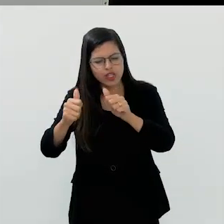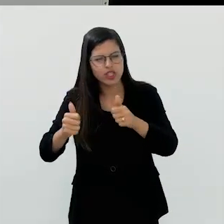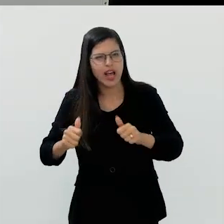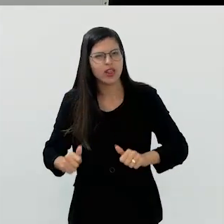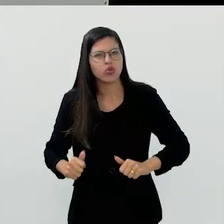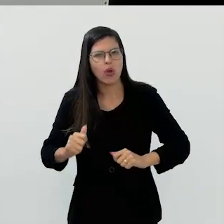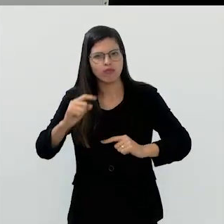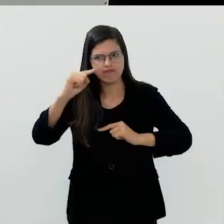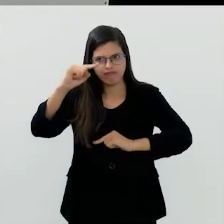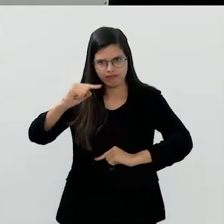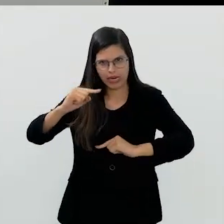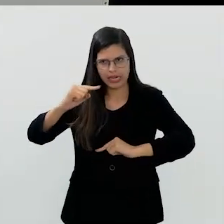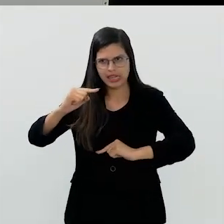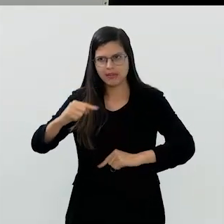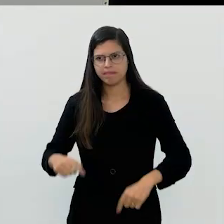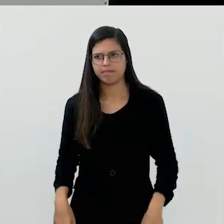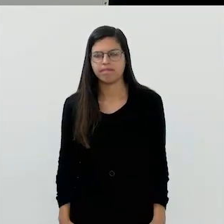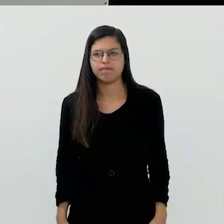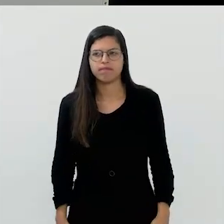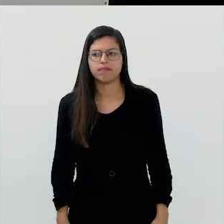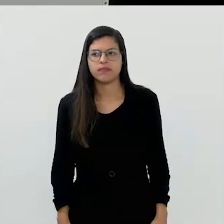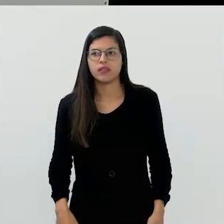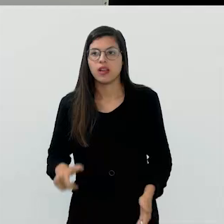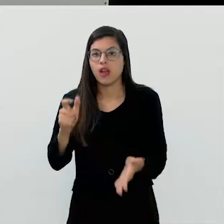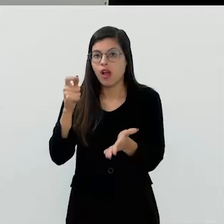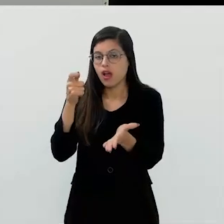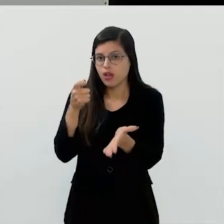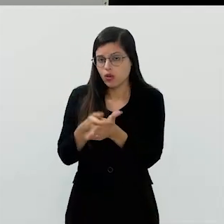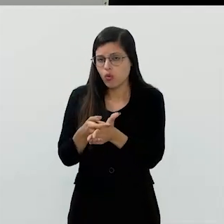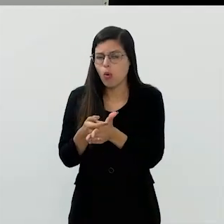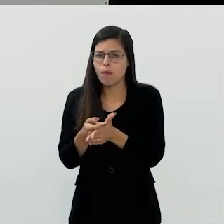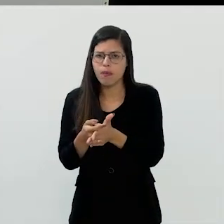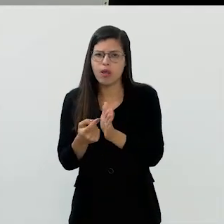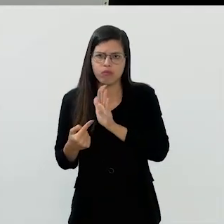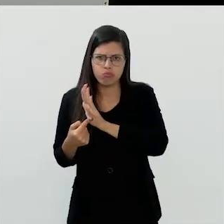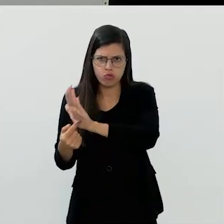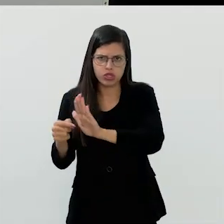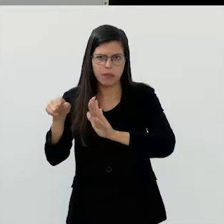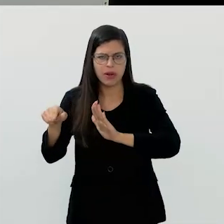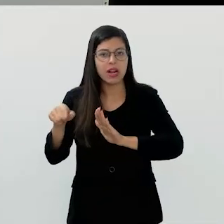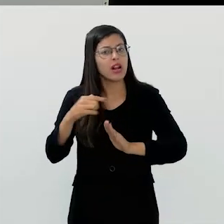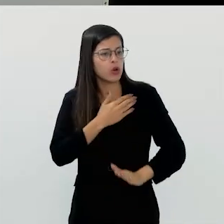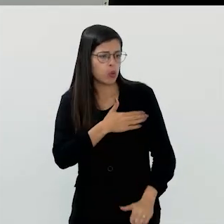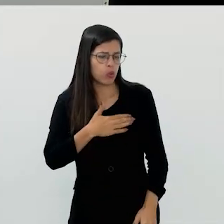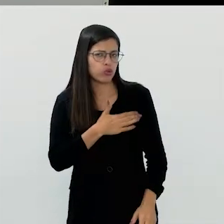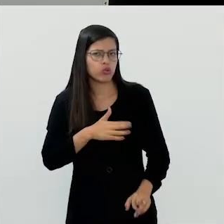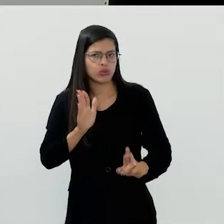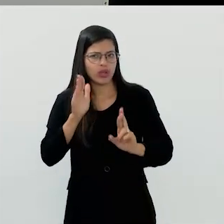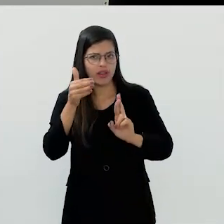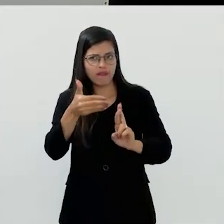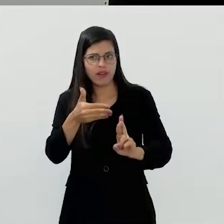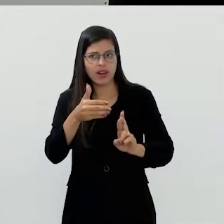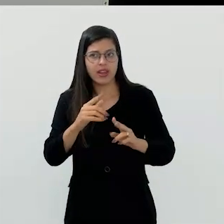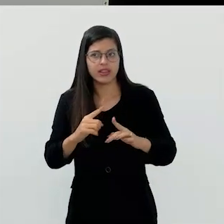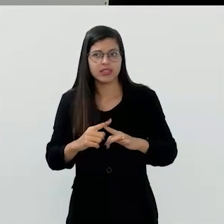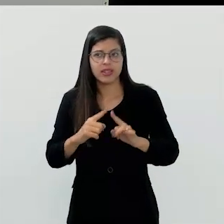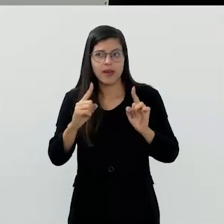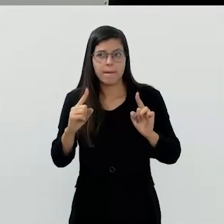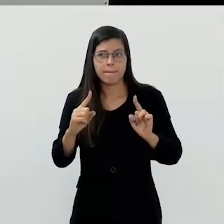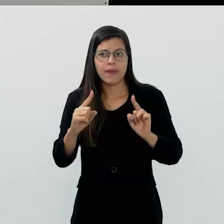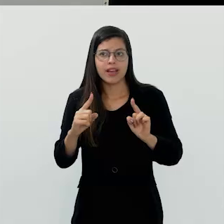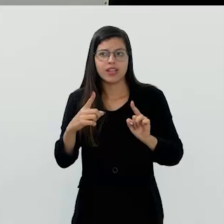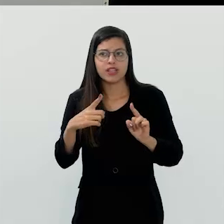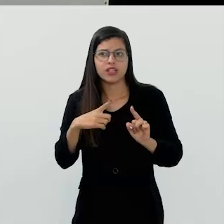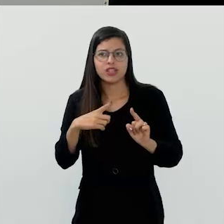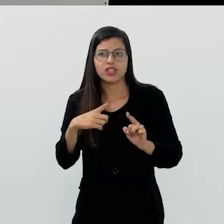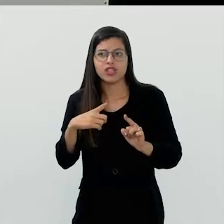assim. E comprei e levei para ele, né. Aí ele gostou da referência. Só que a referência